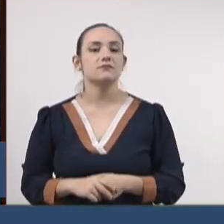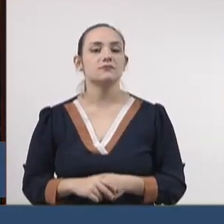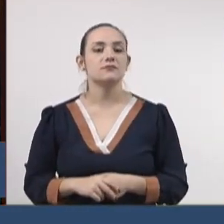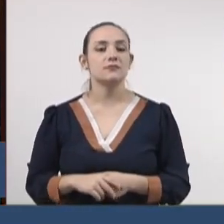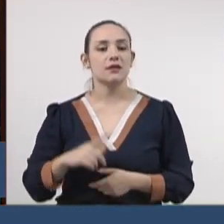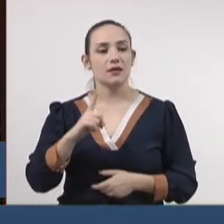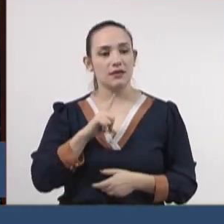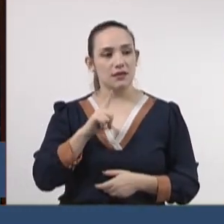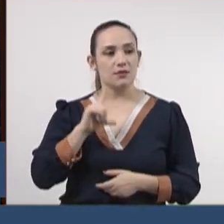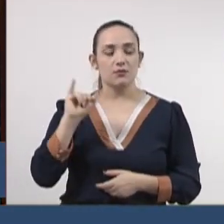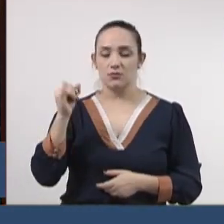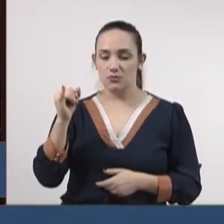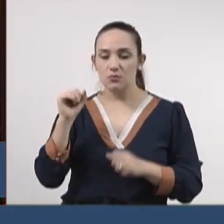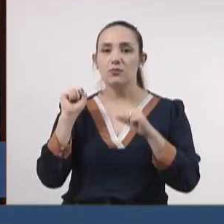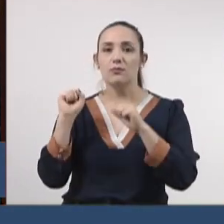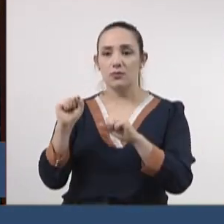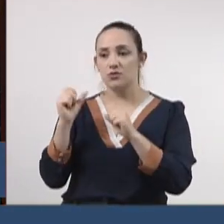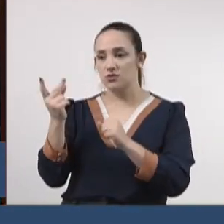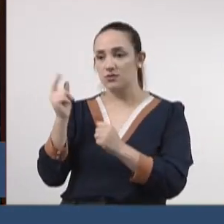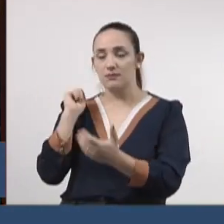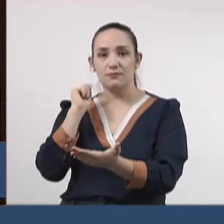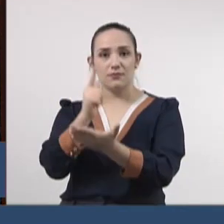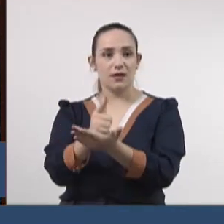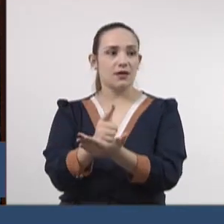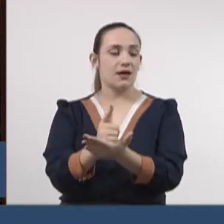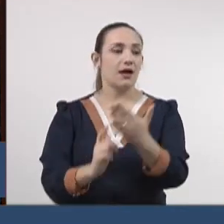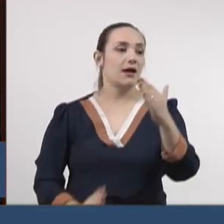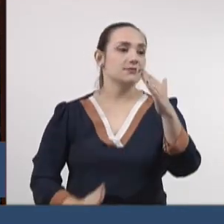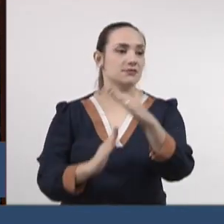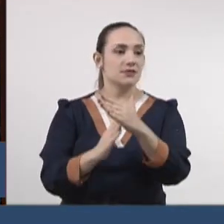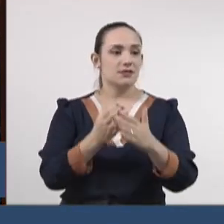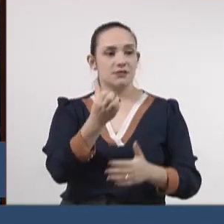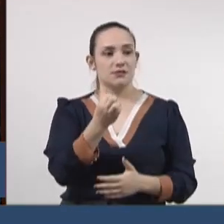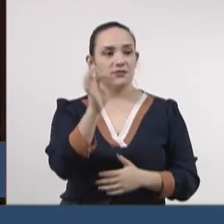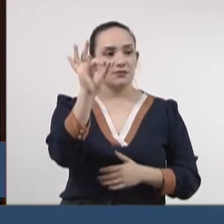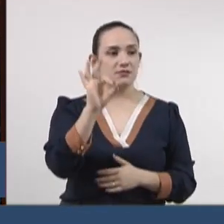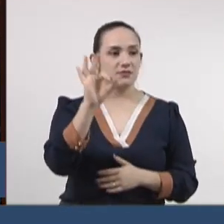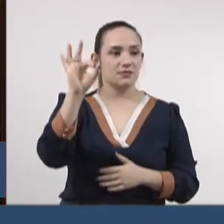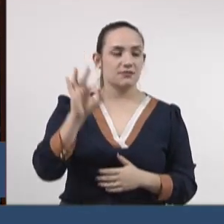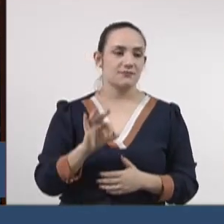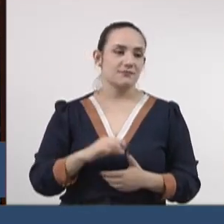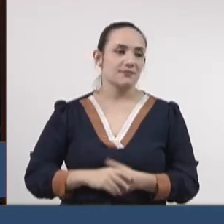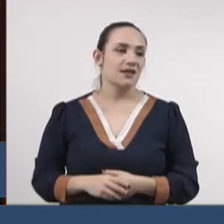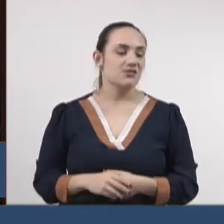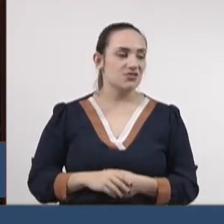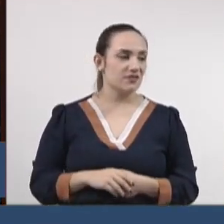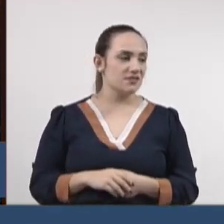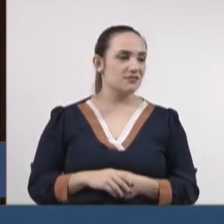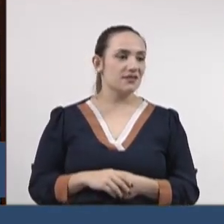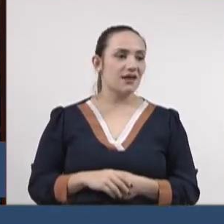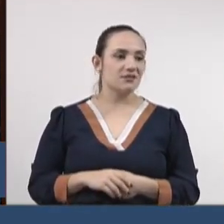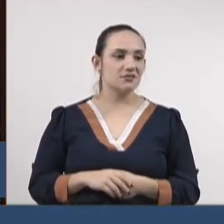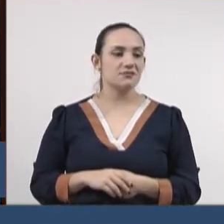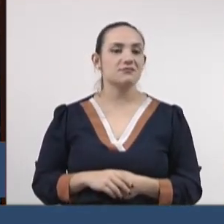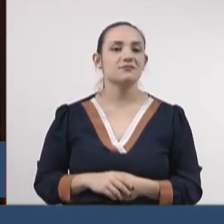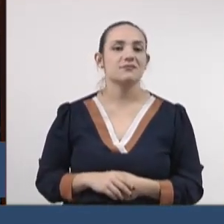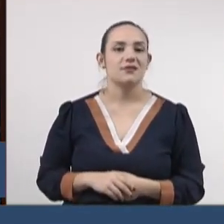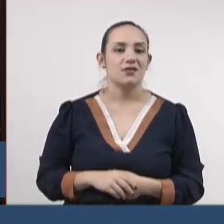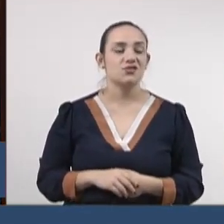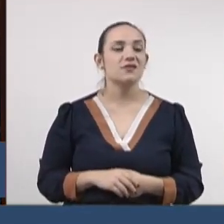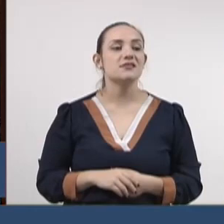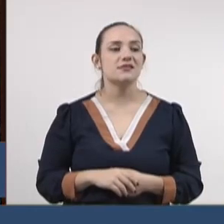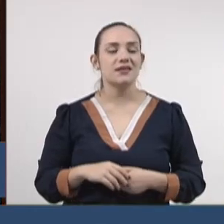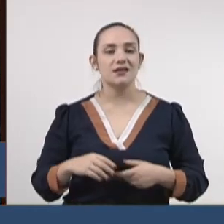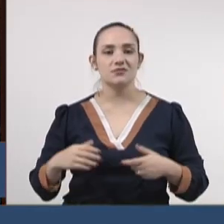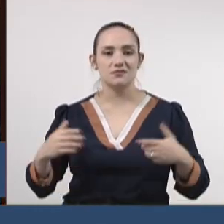tem imposto devido pode destinar até 6% para os fundos da Criança e Adolescente